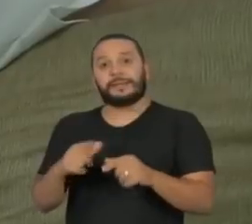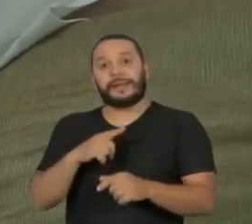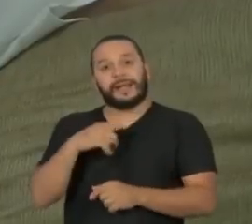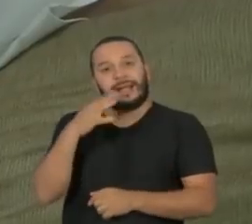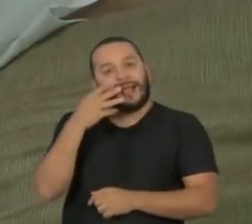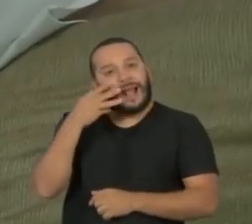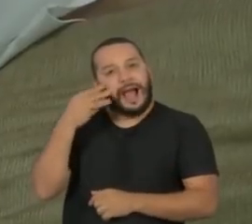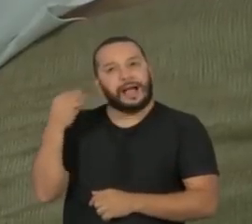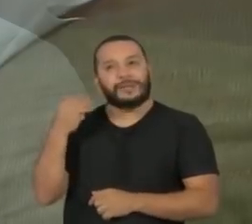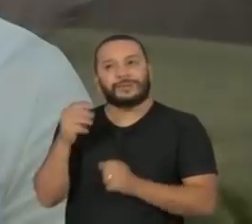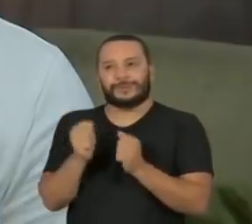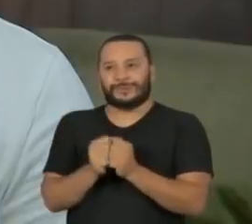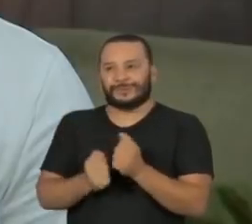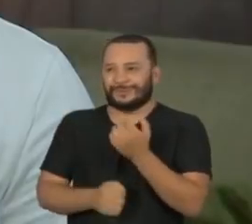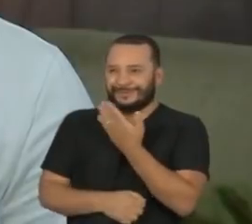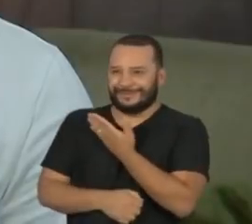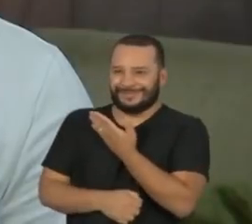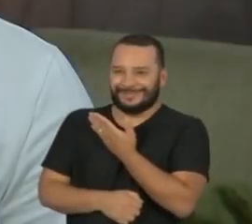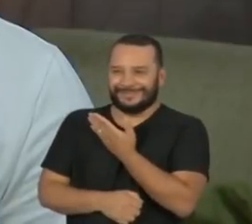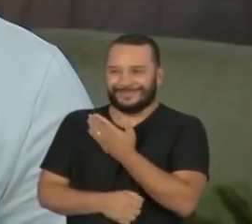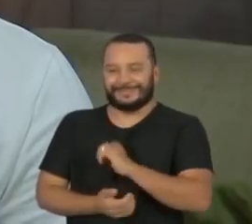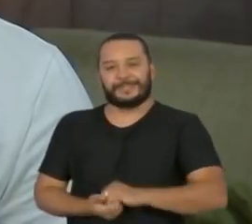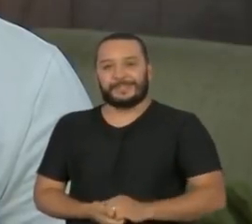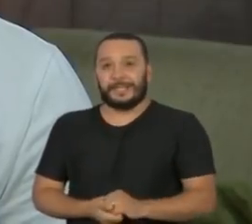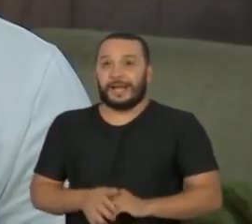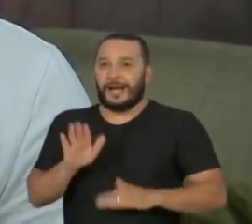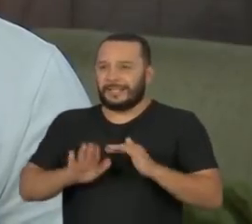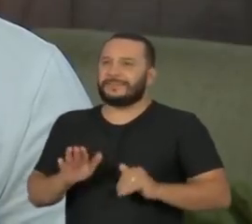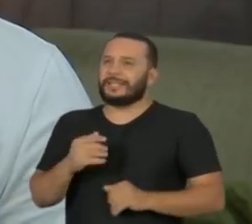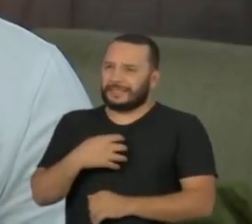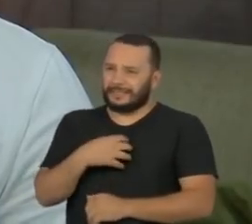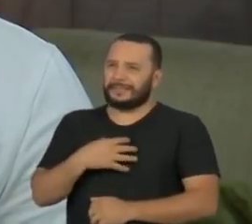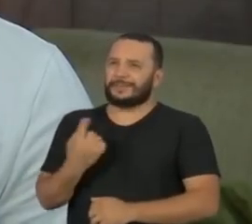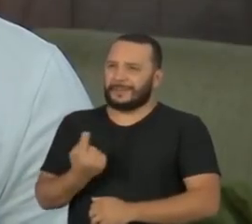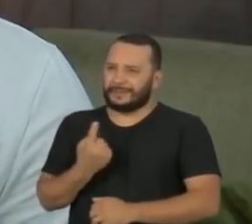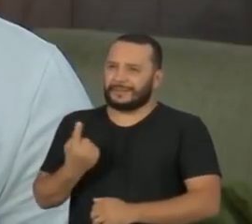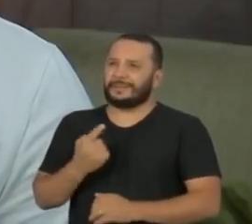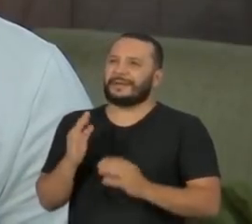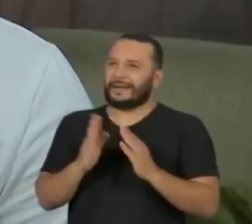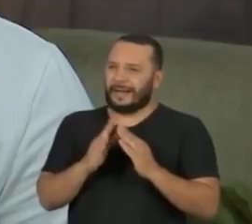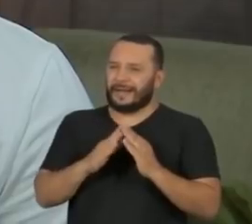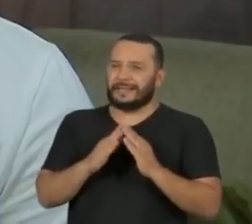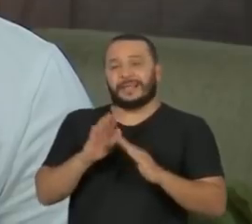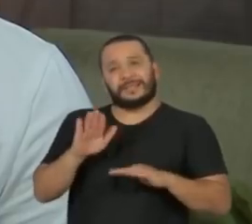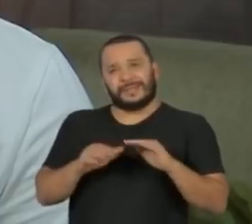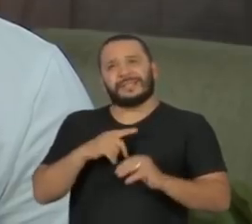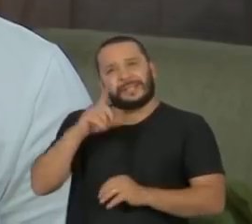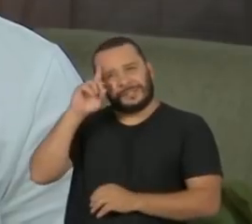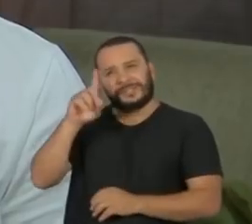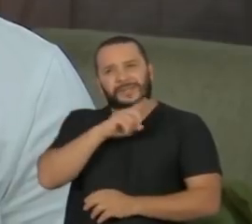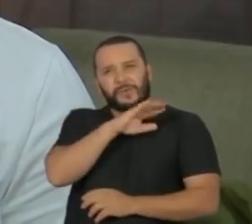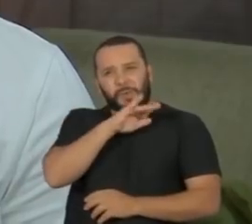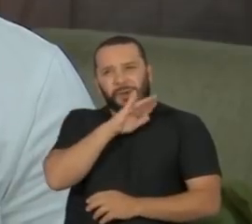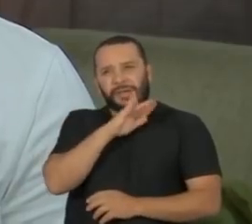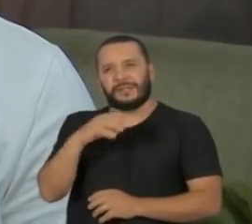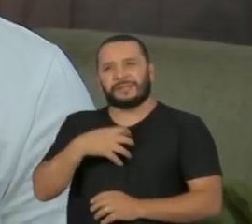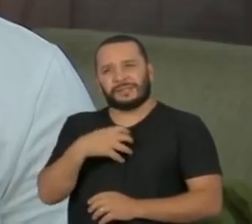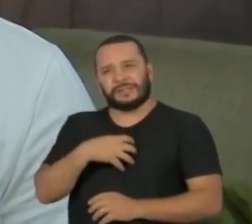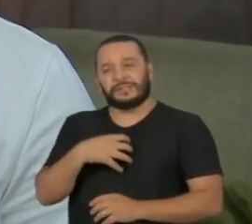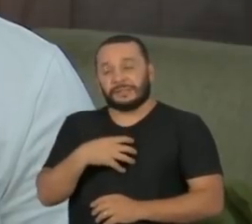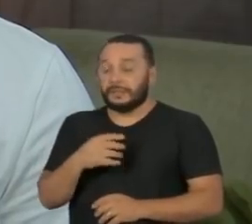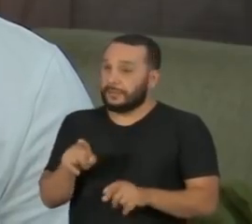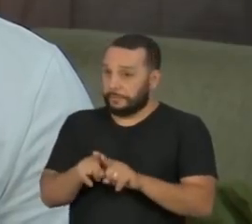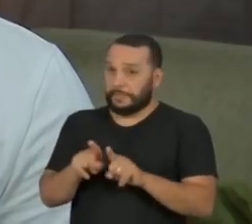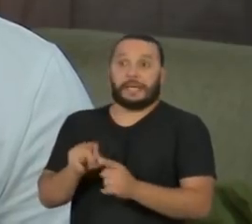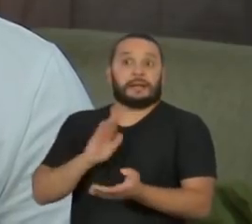As desvantagens são alguns momentos que você se sente um pouquinho sozinho mesmo na casa, alguns dias ruins que você tem. A parte